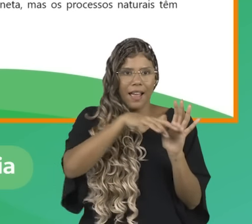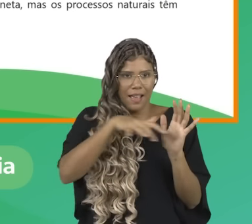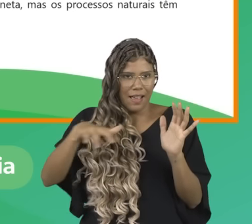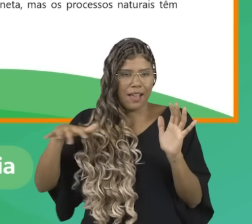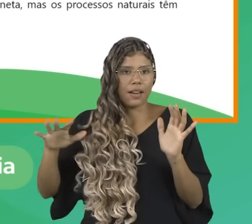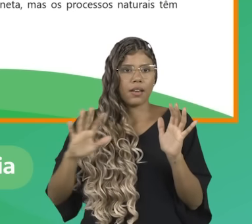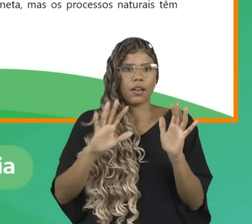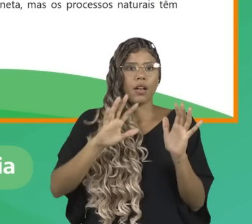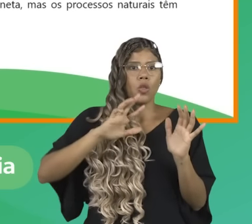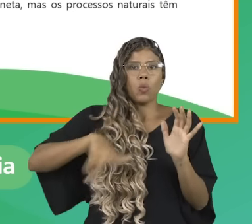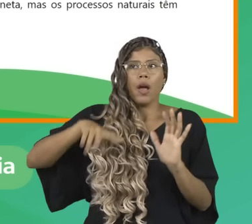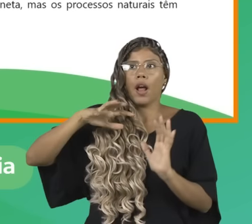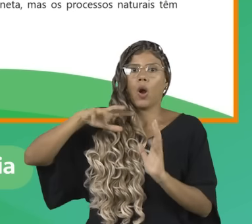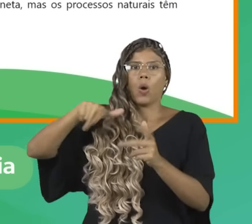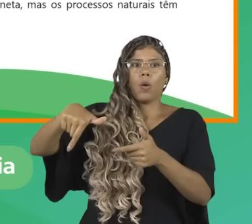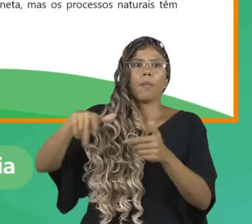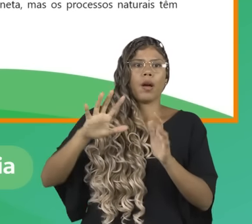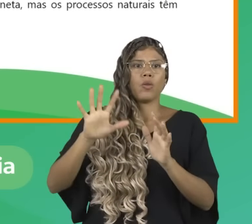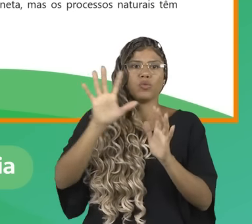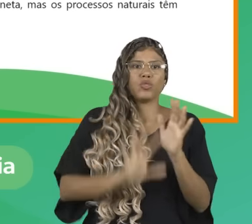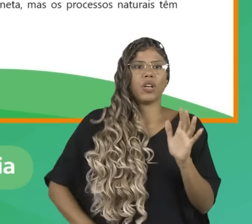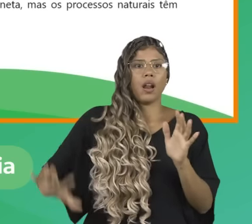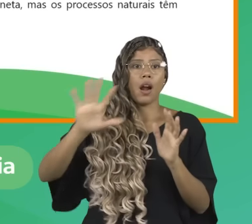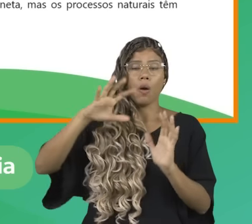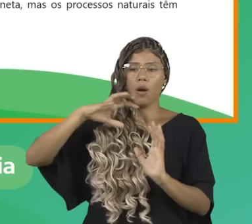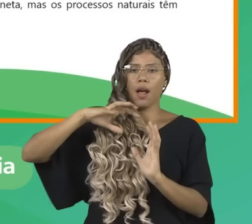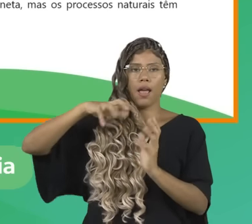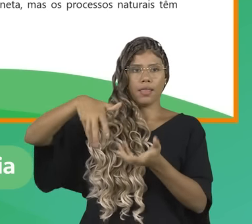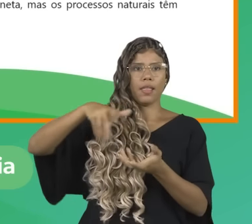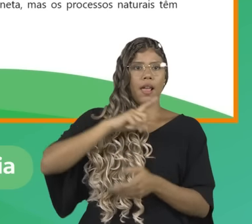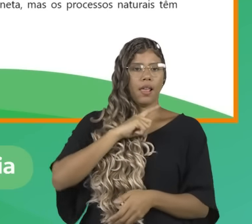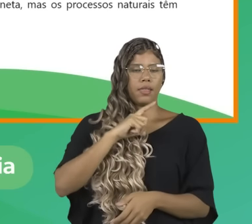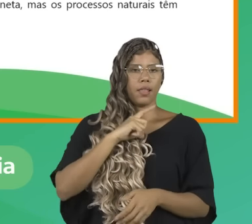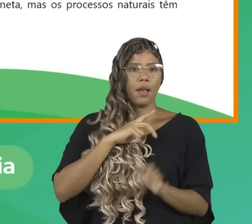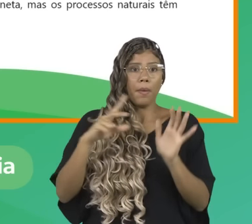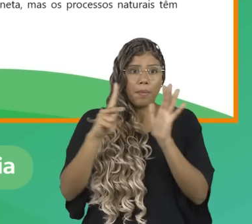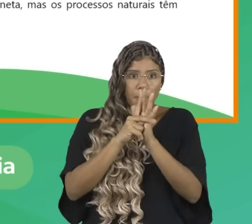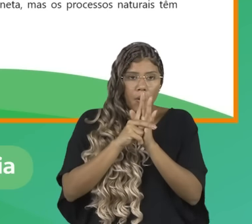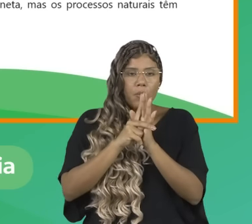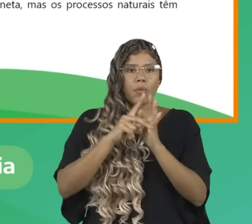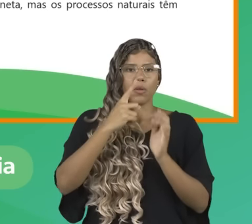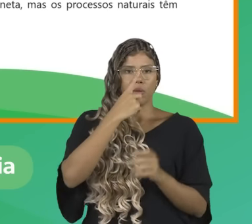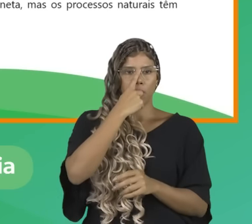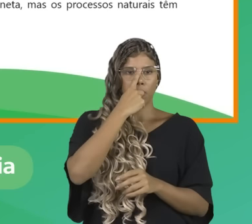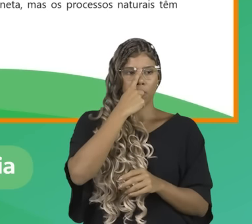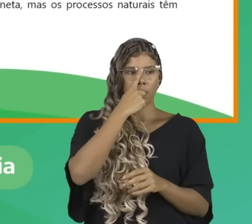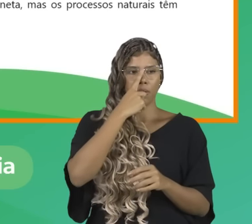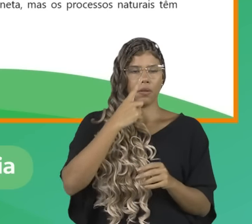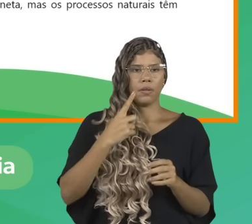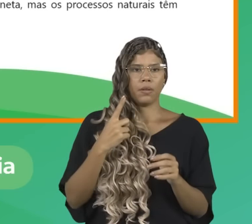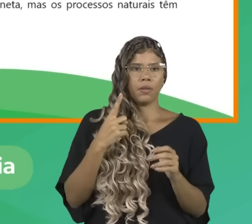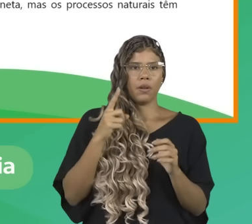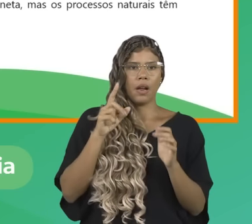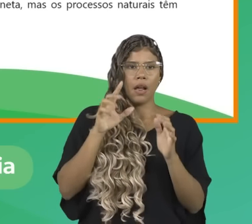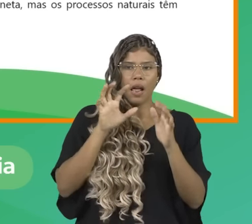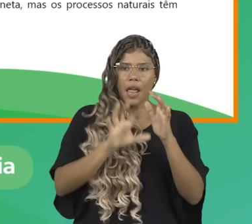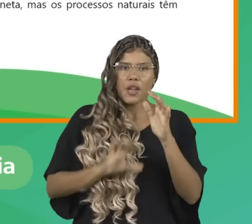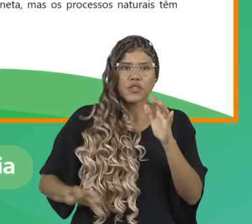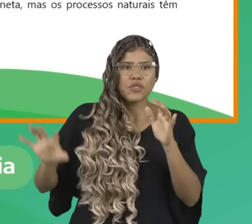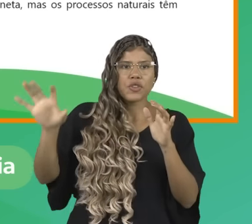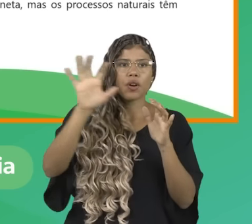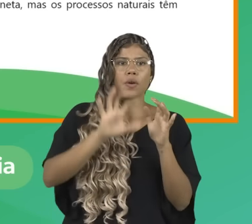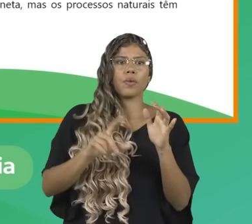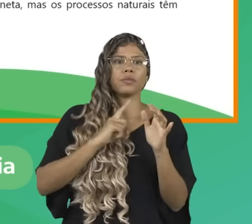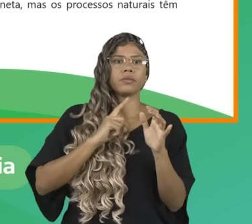sim se regenera, mas cada uma das suas regiões com cada um dos seus ritmos, já que aquilo é sistêmico e não